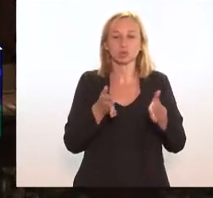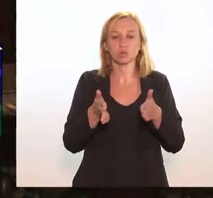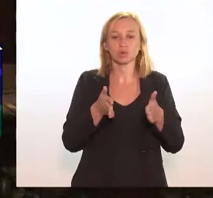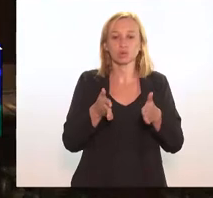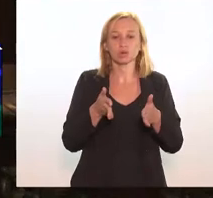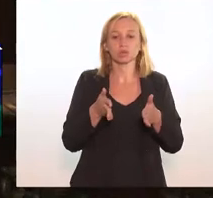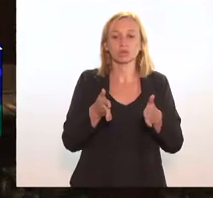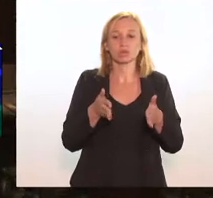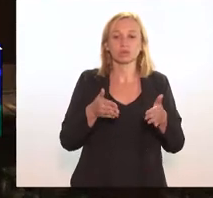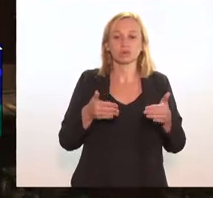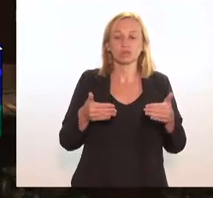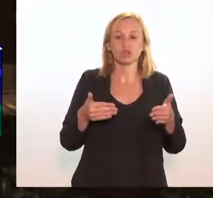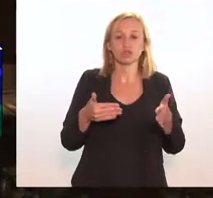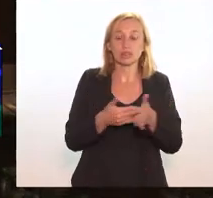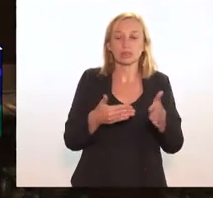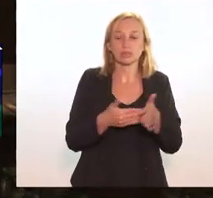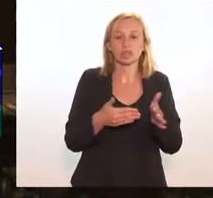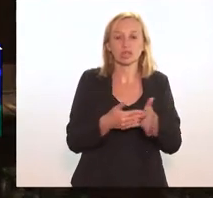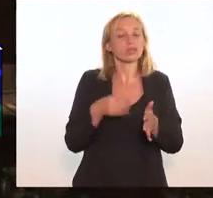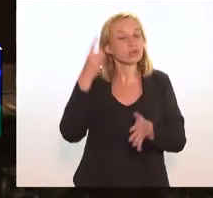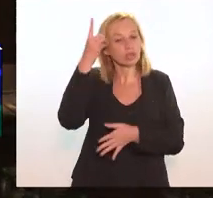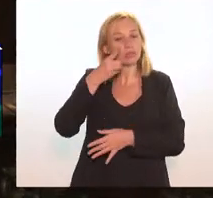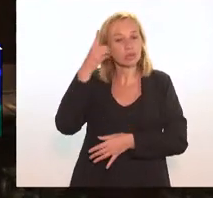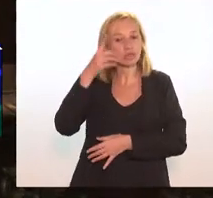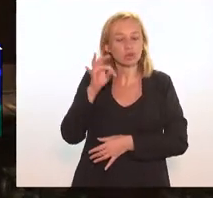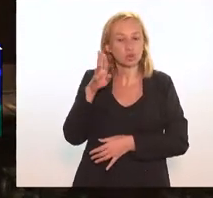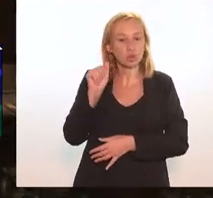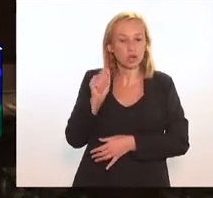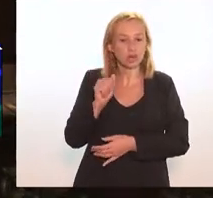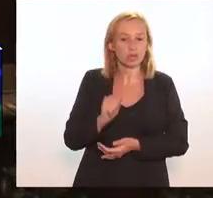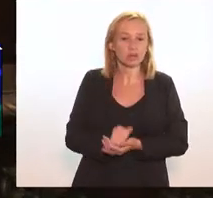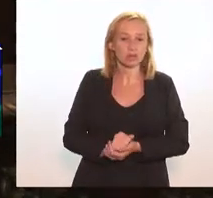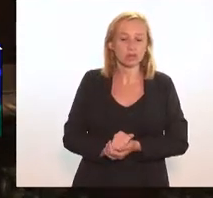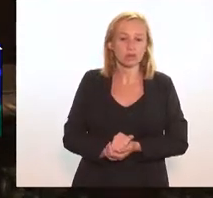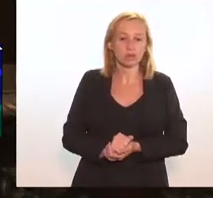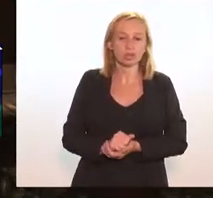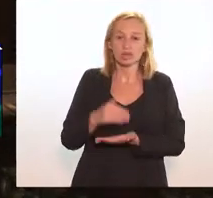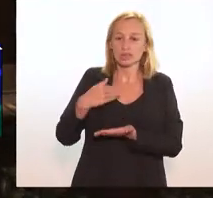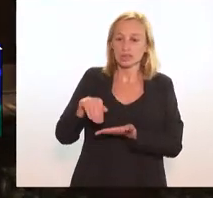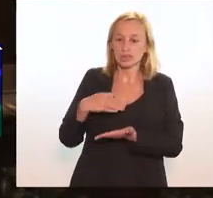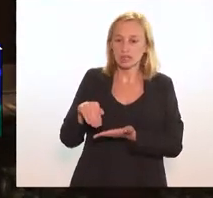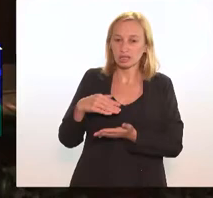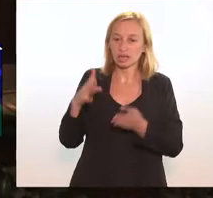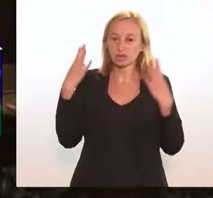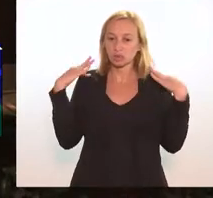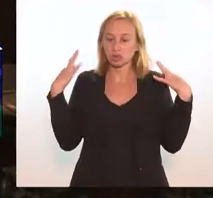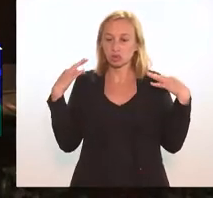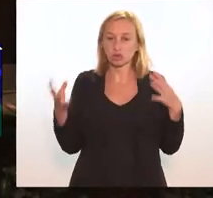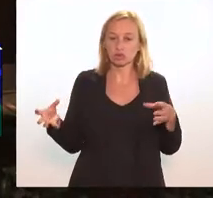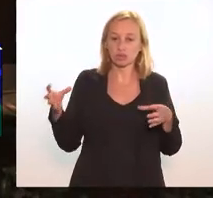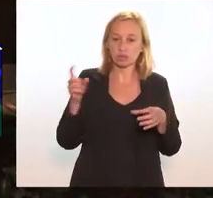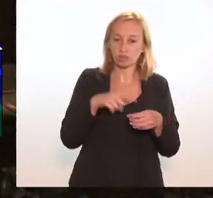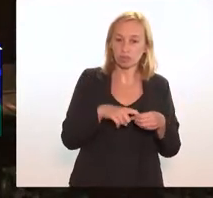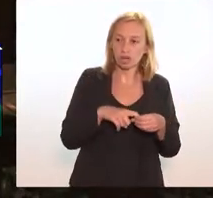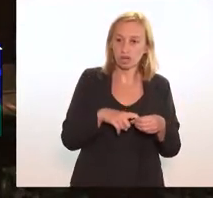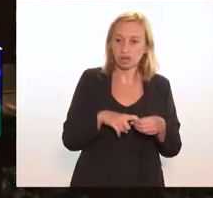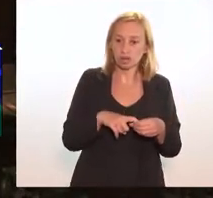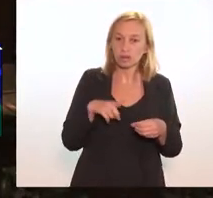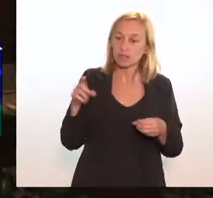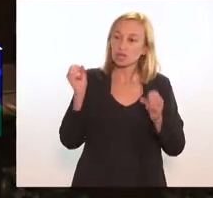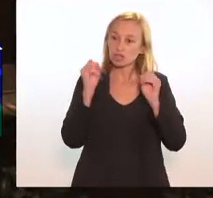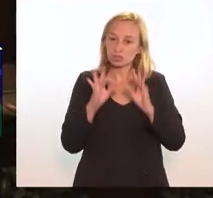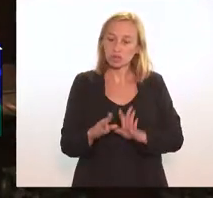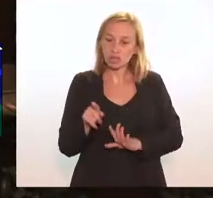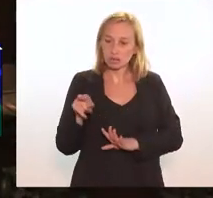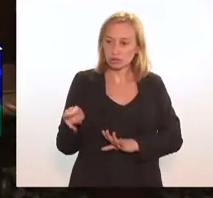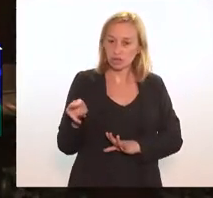de restrições. O deputado Gustavo Tutuca, que é dublê de secretário de turismo, vai retomar a secretaria de turismo, deu a explicação